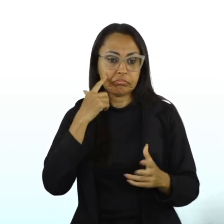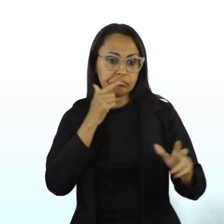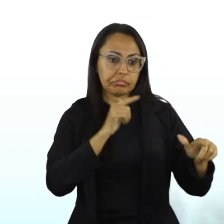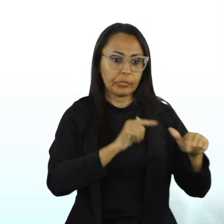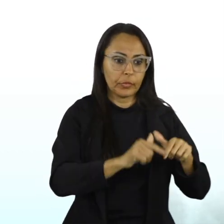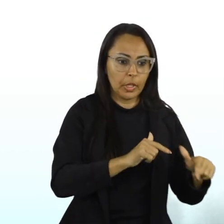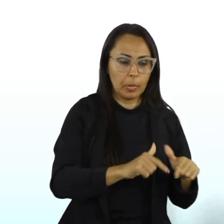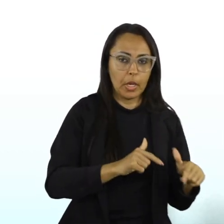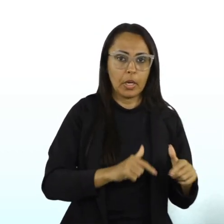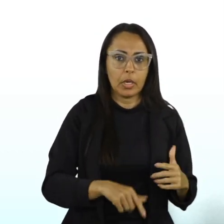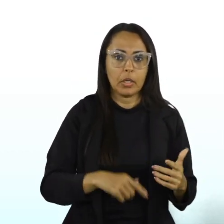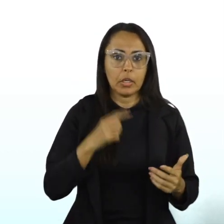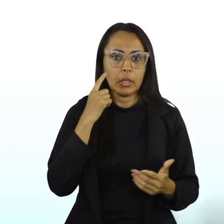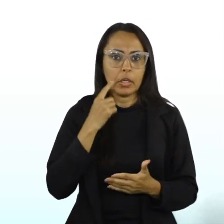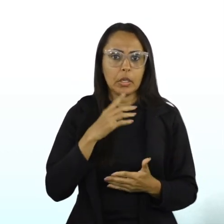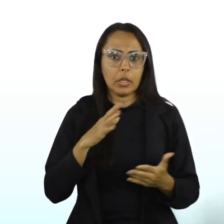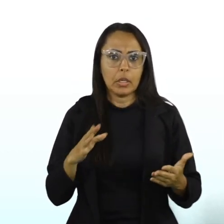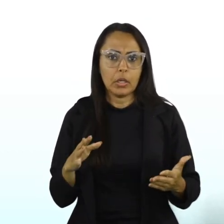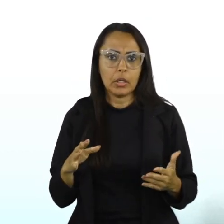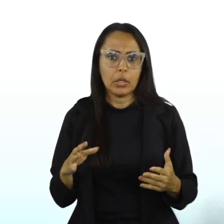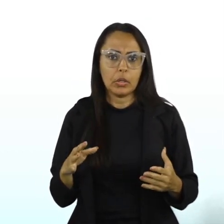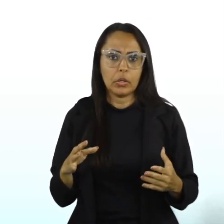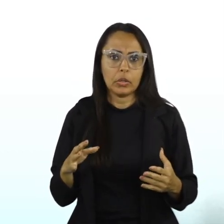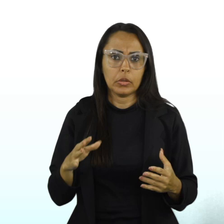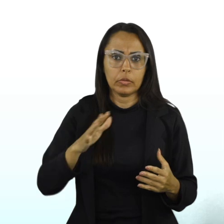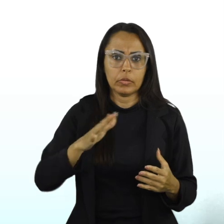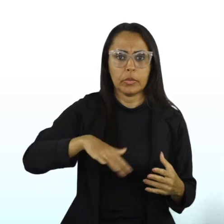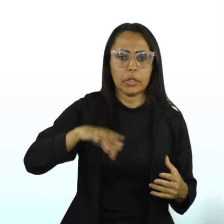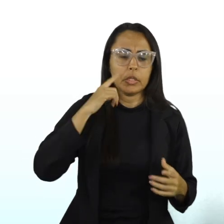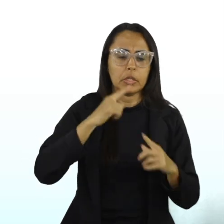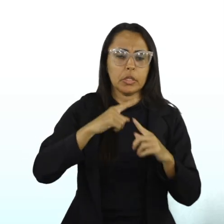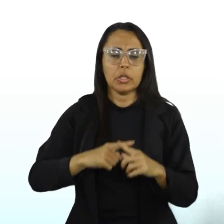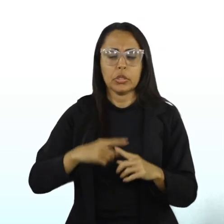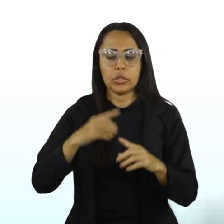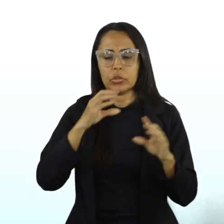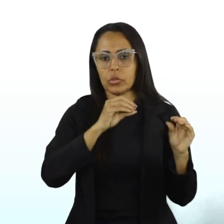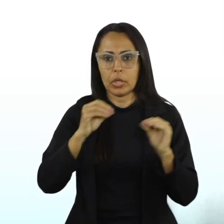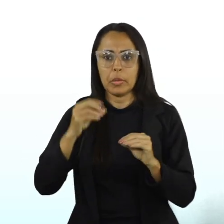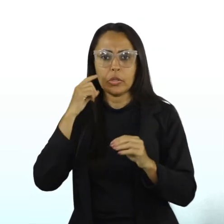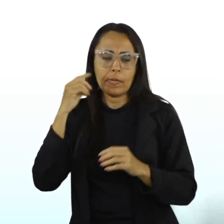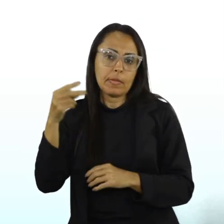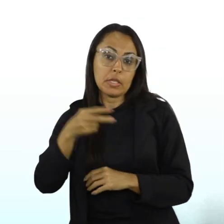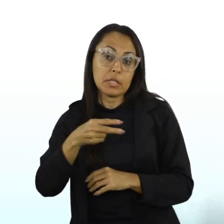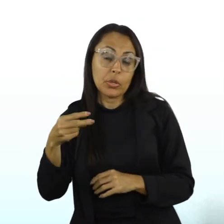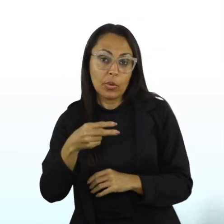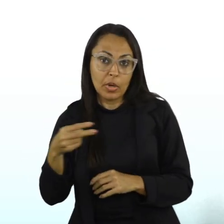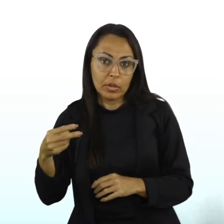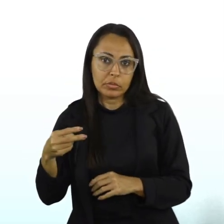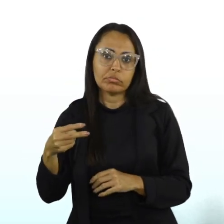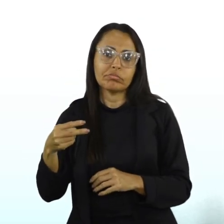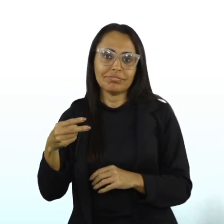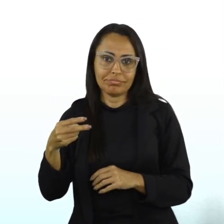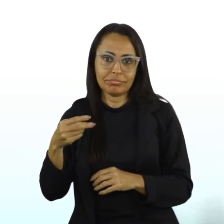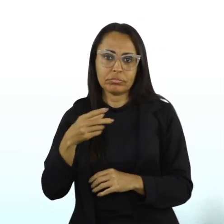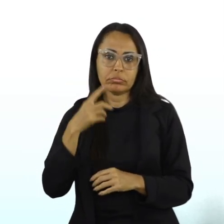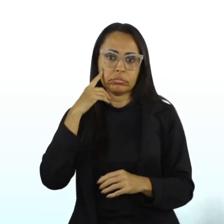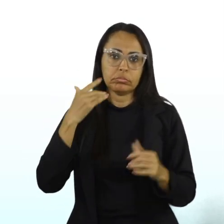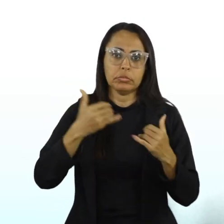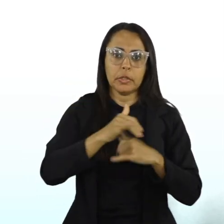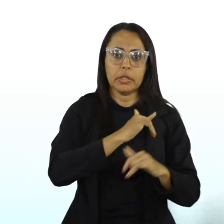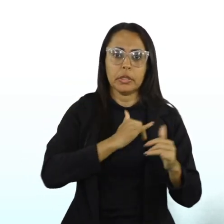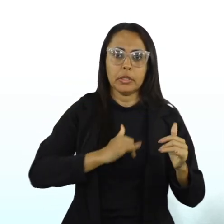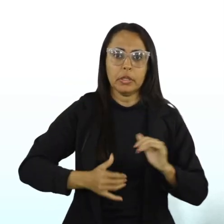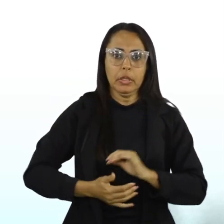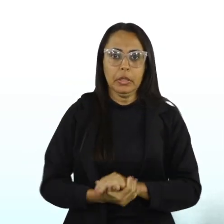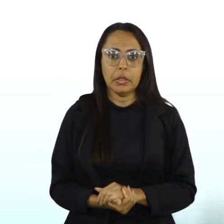o trabalho do atrito, trabalho dissipativo, força de atrito vezes o deslocamento, vai ser igual, tá, a energia